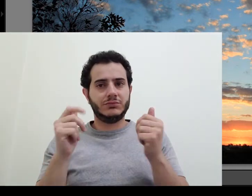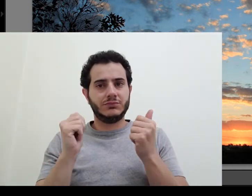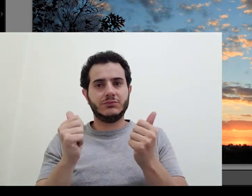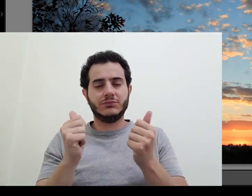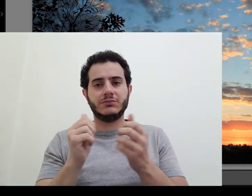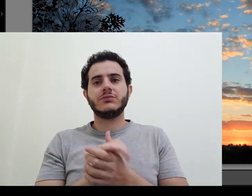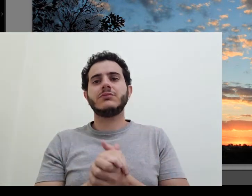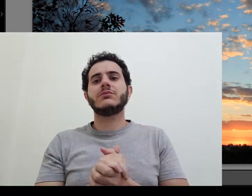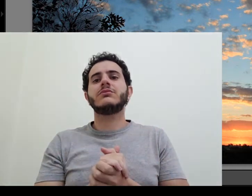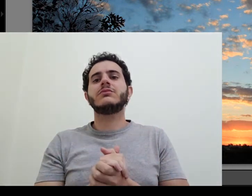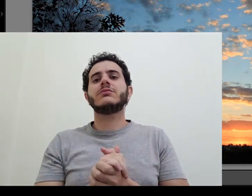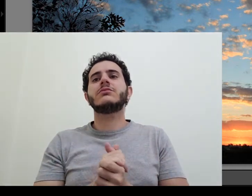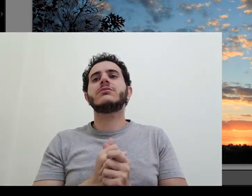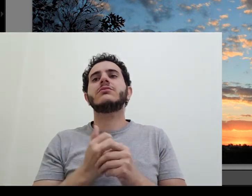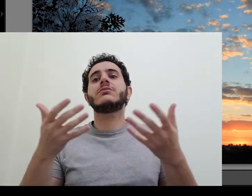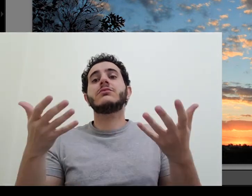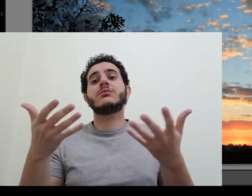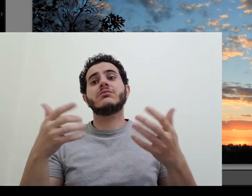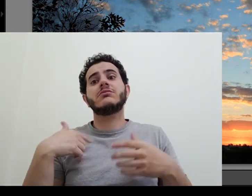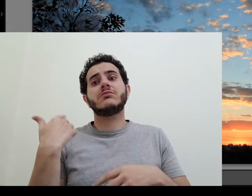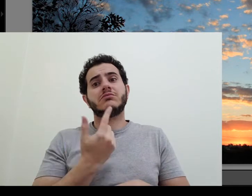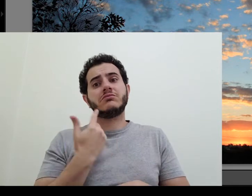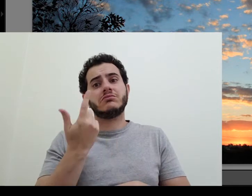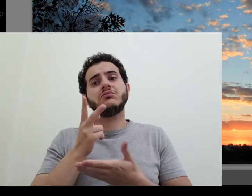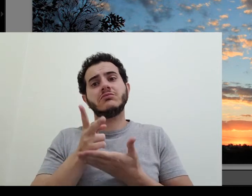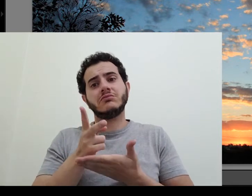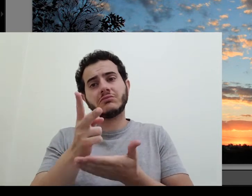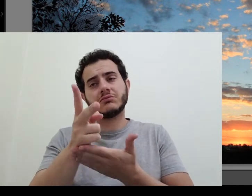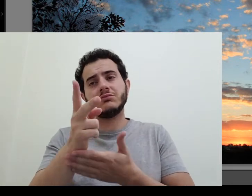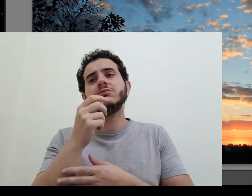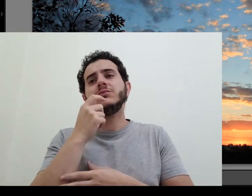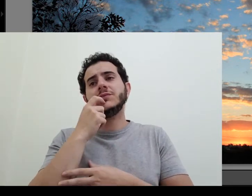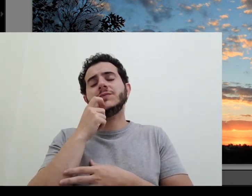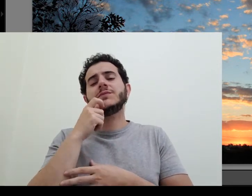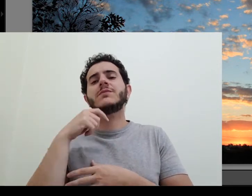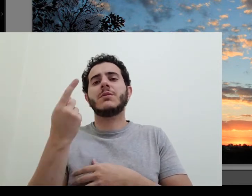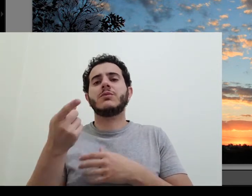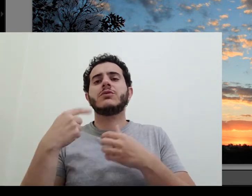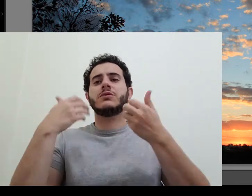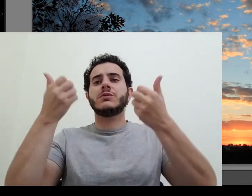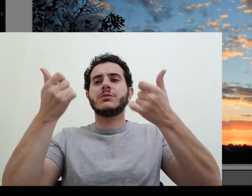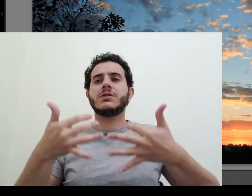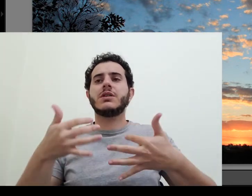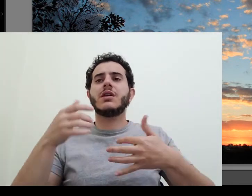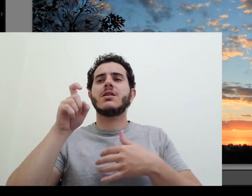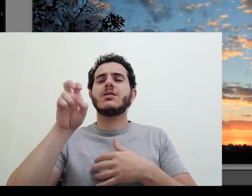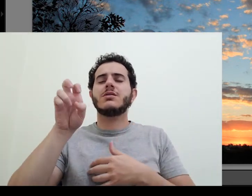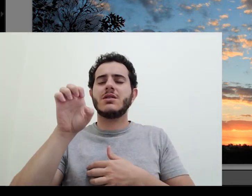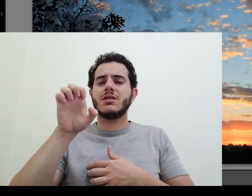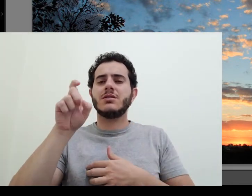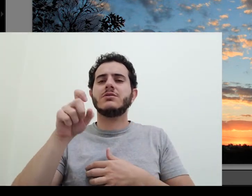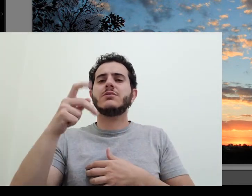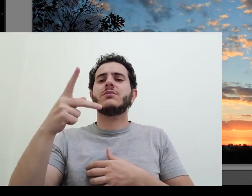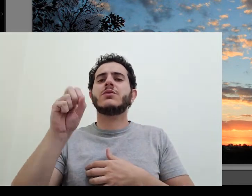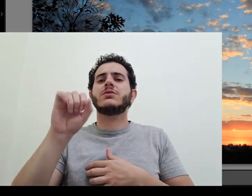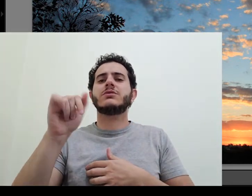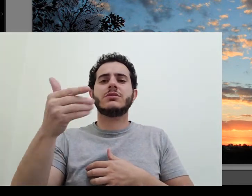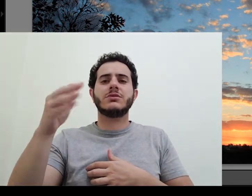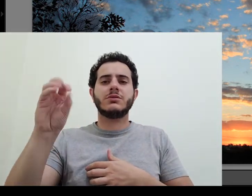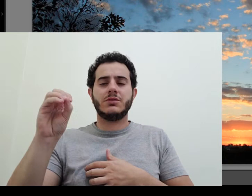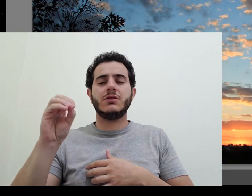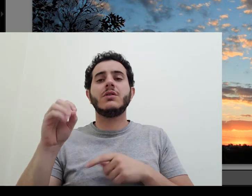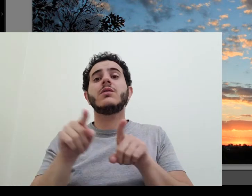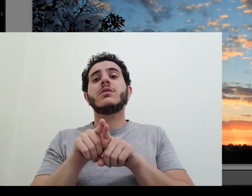Lightroom. Em termos de exposição continua a mesma coisa, tá? Depois a gente volta aqui para falar. Uma outra forma de interpretação, né? A